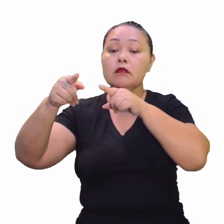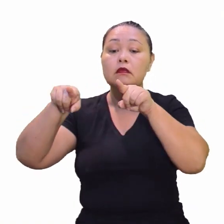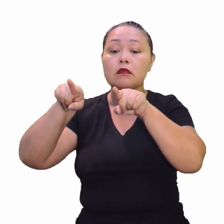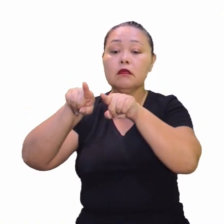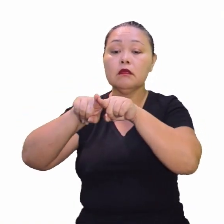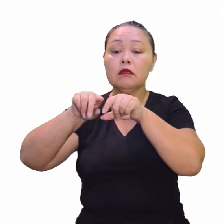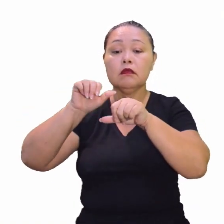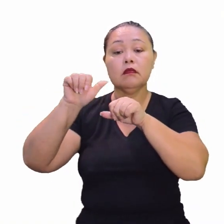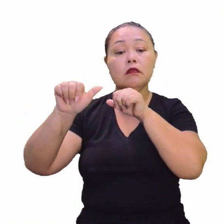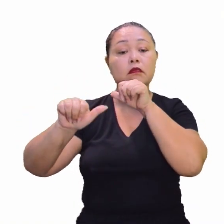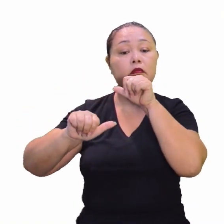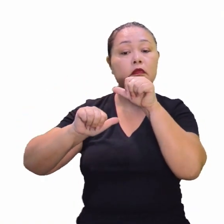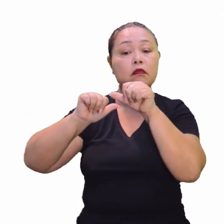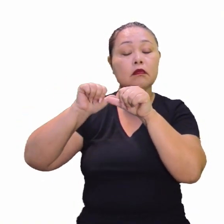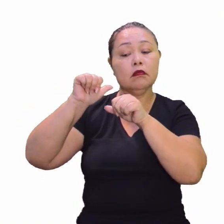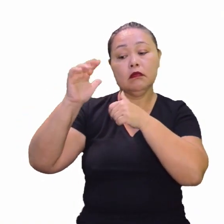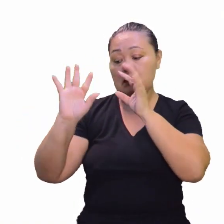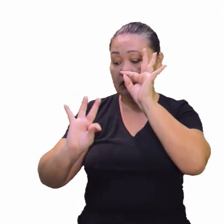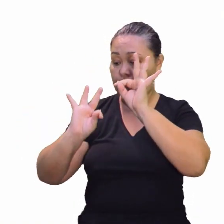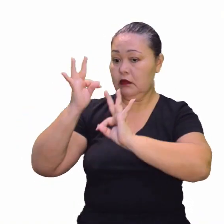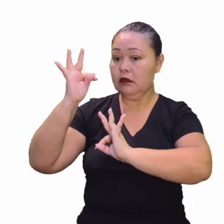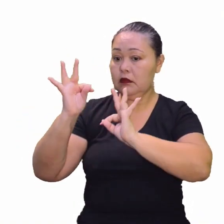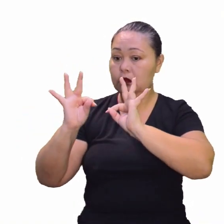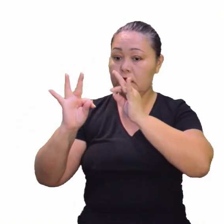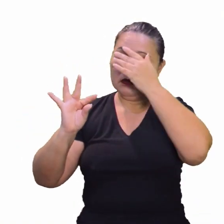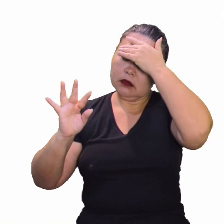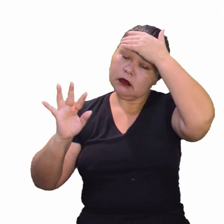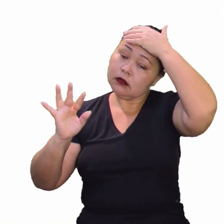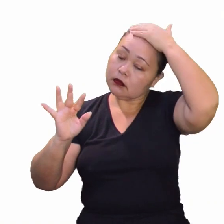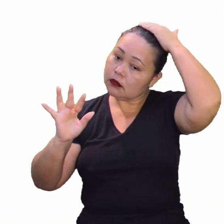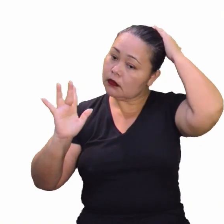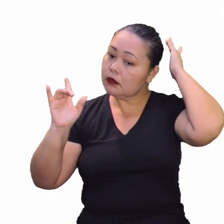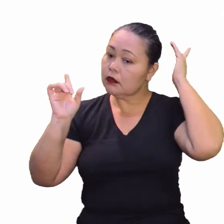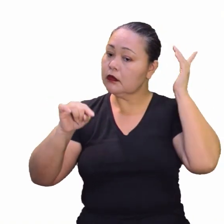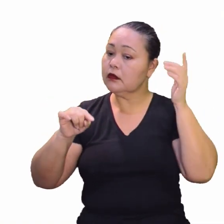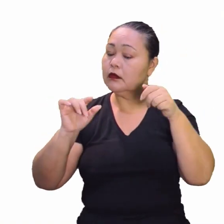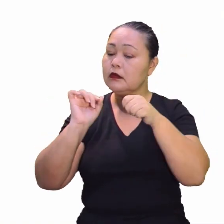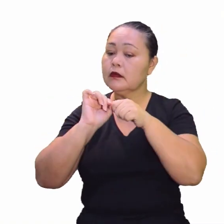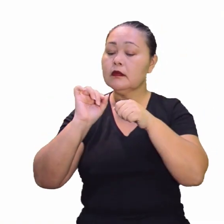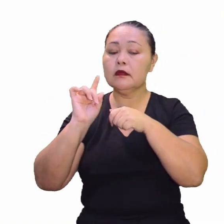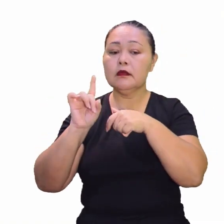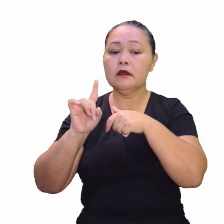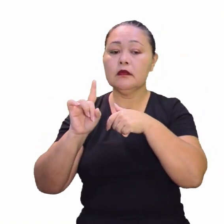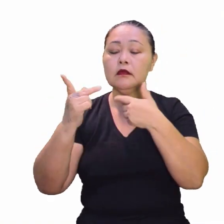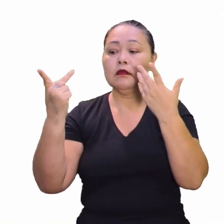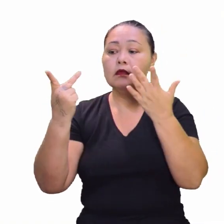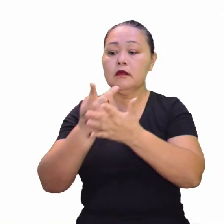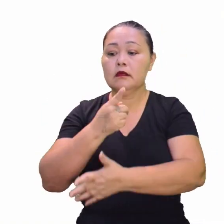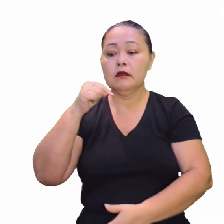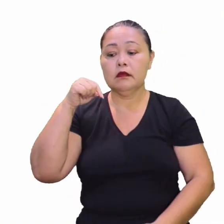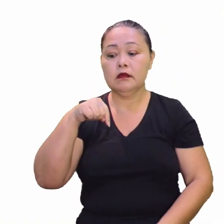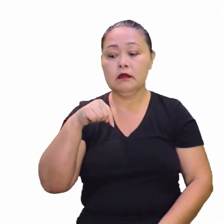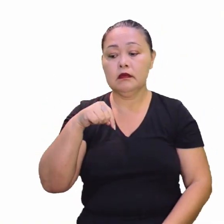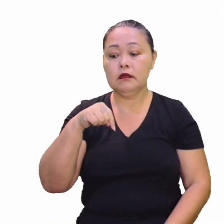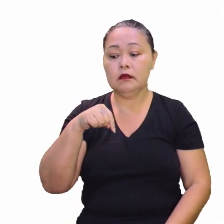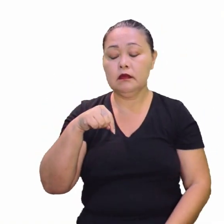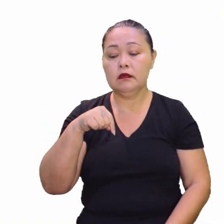falando desta transformação tecnológica. Muito bem. Que essas transformações